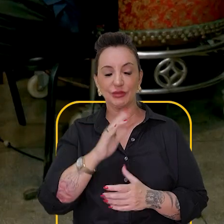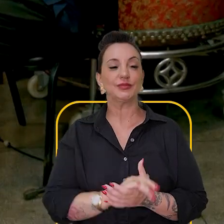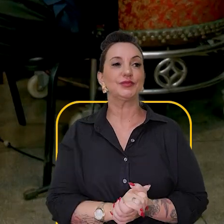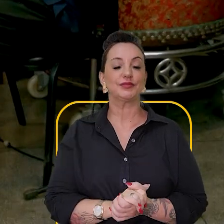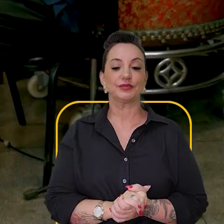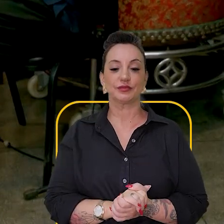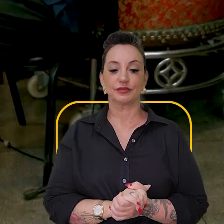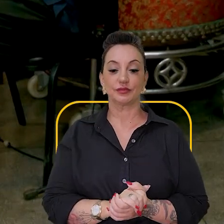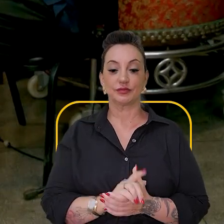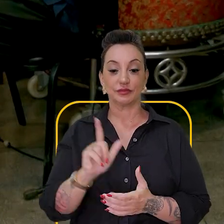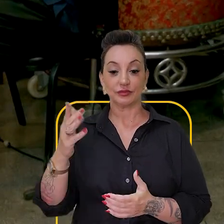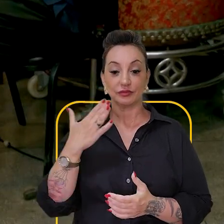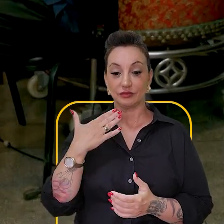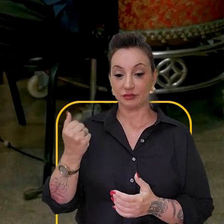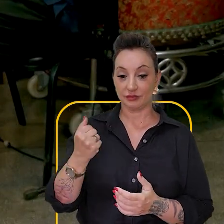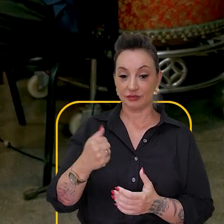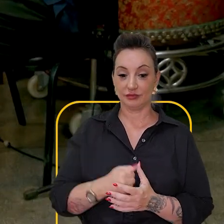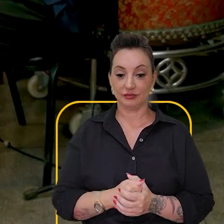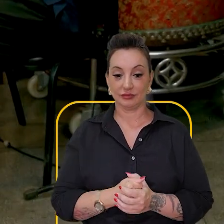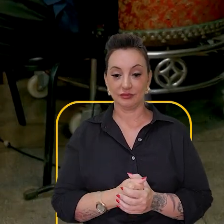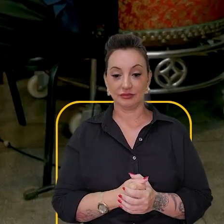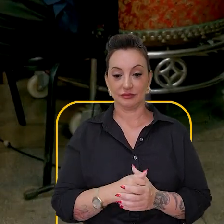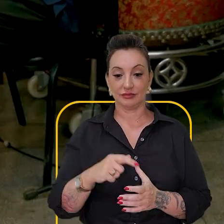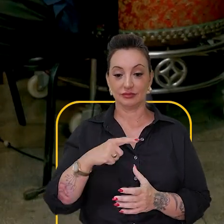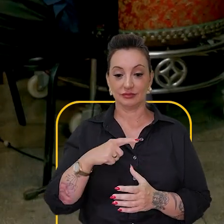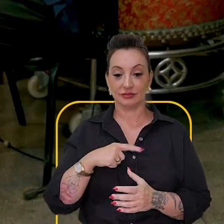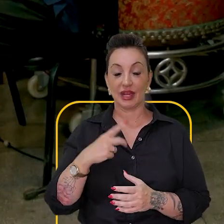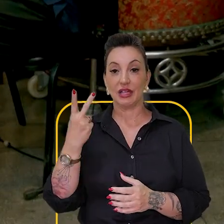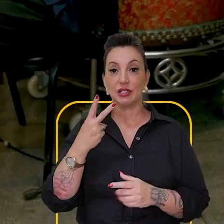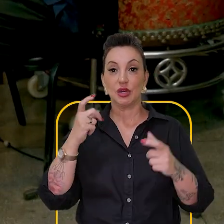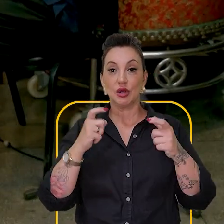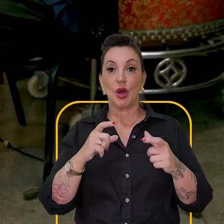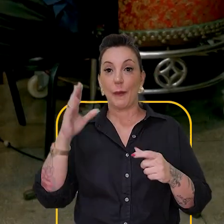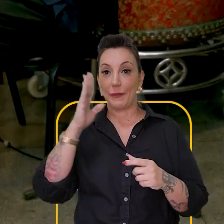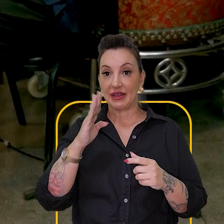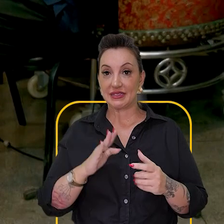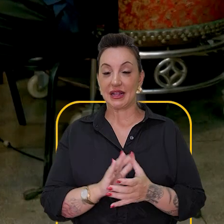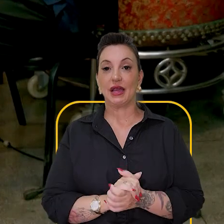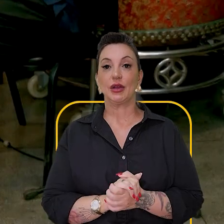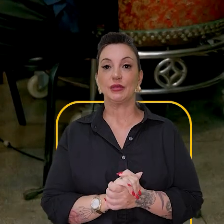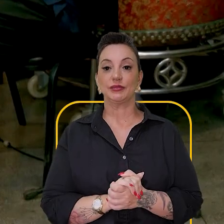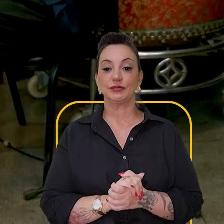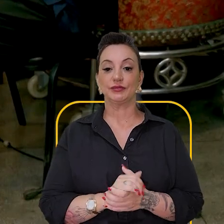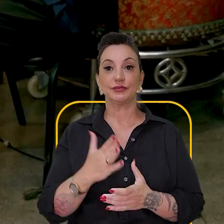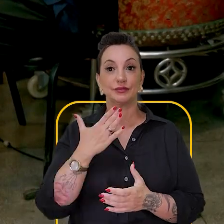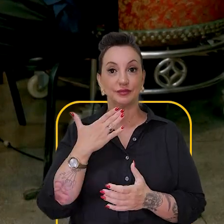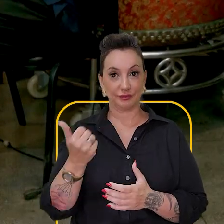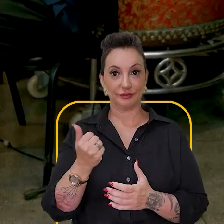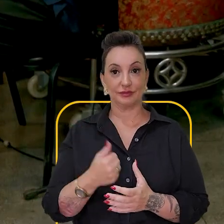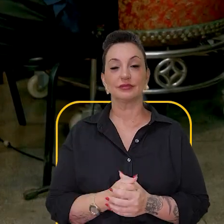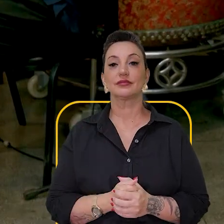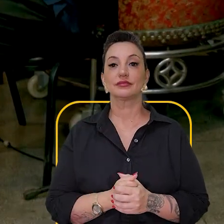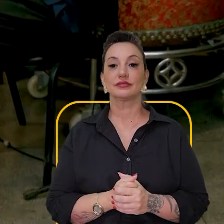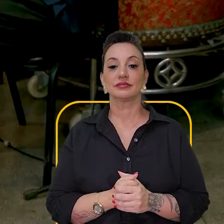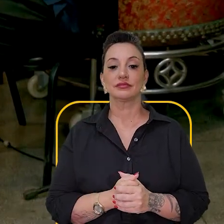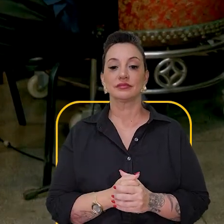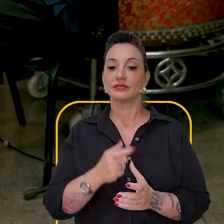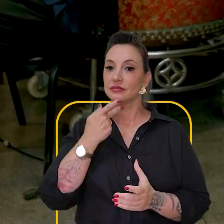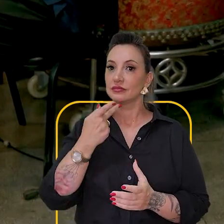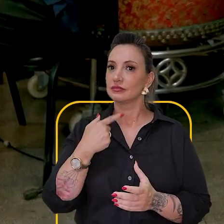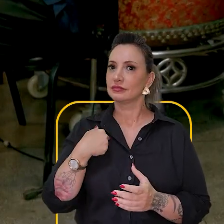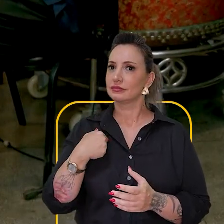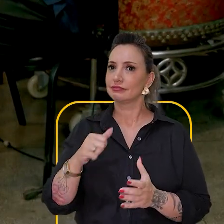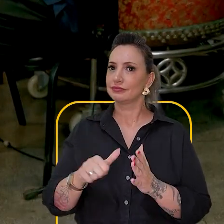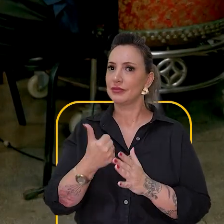novembro de 94 se eu não me engano aí ele me chamou e eu tinha pego o segundo lugar no